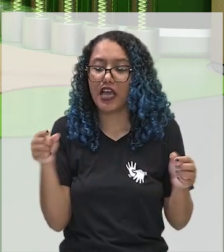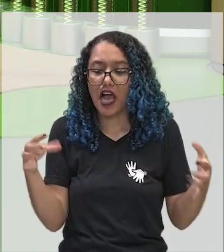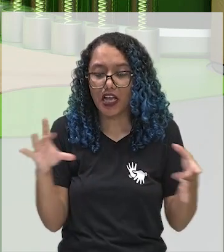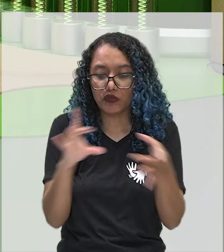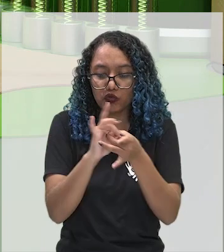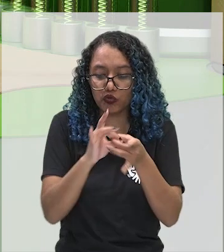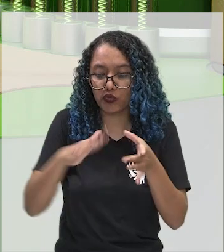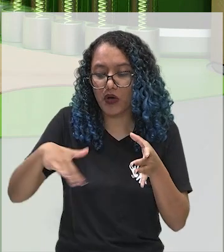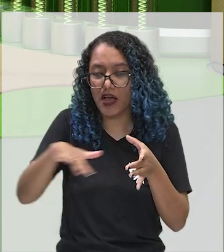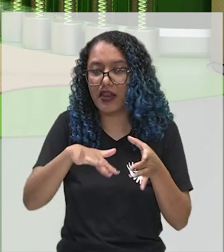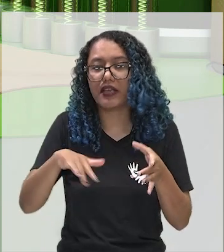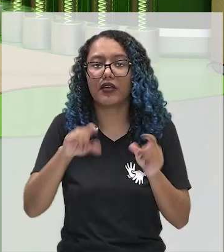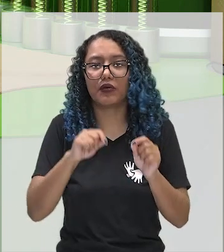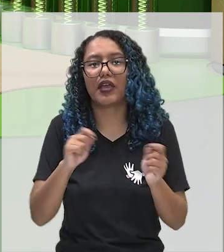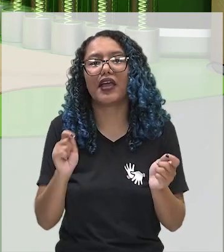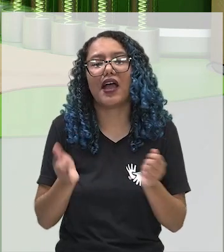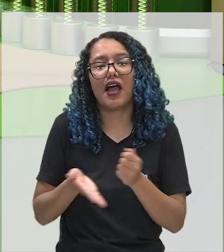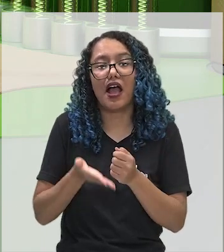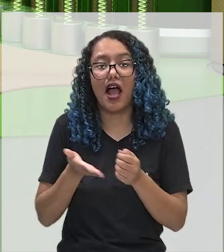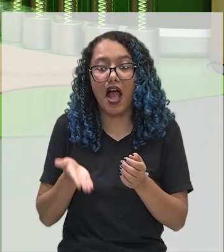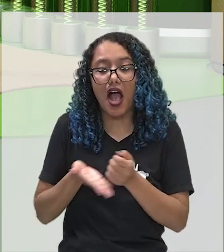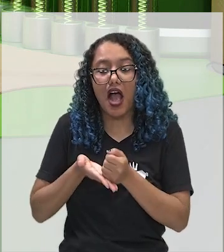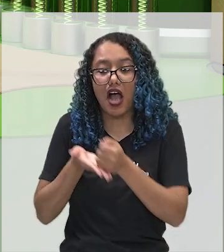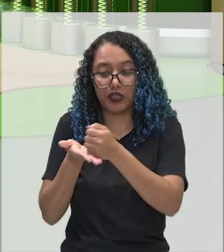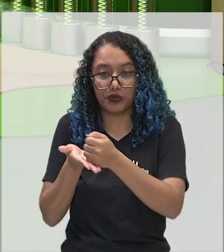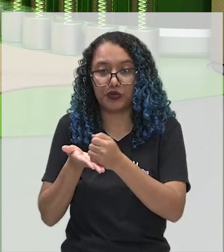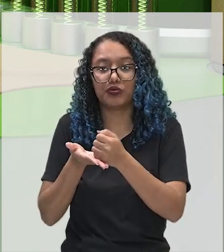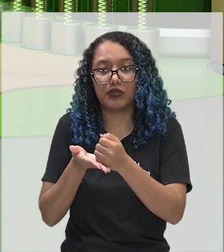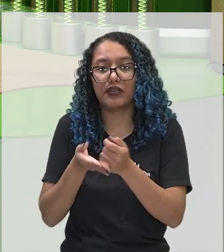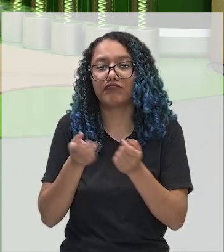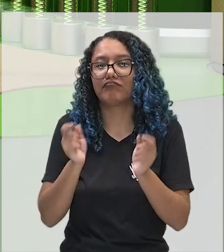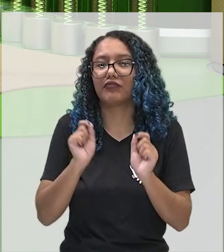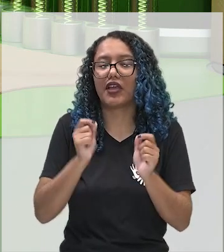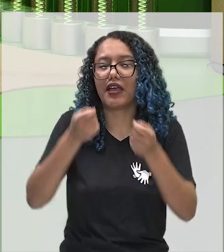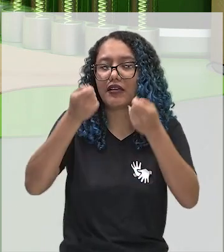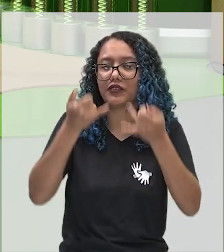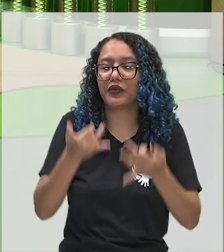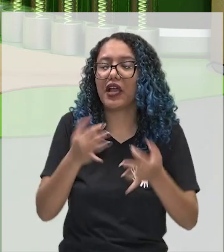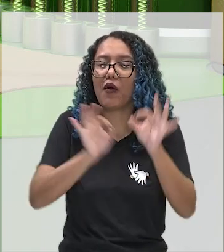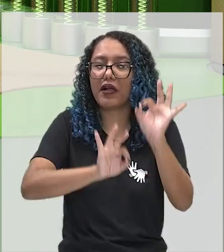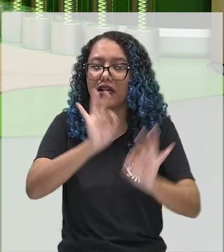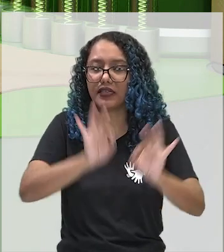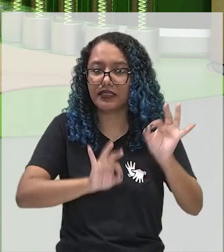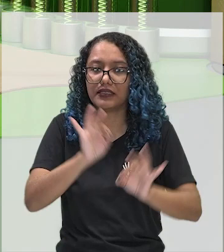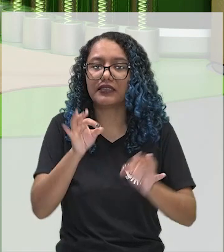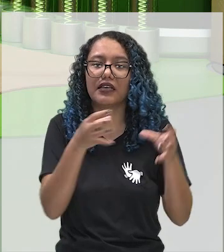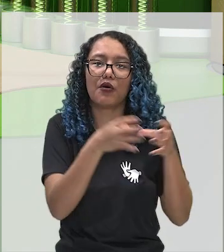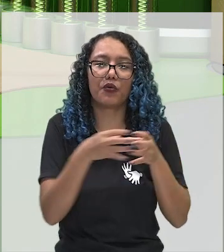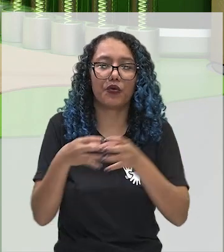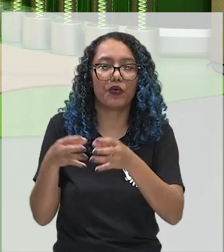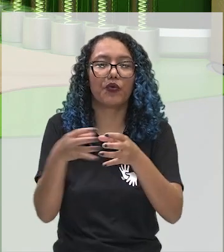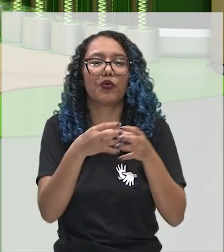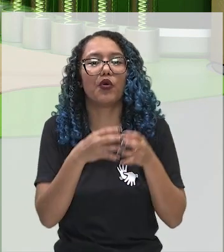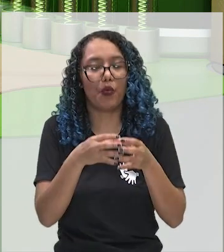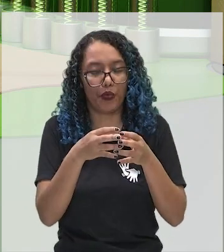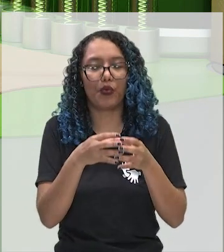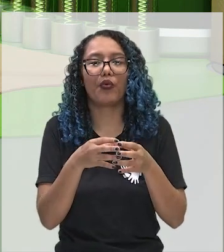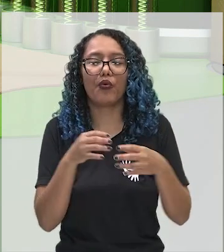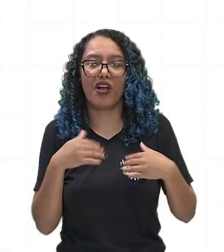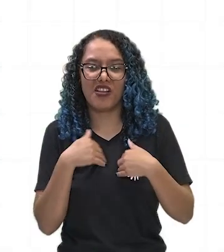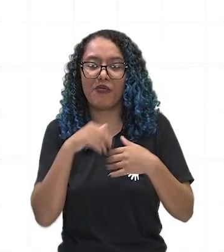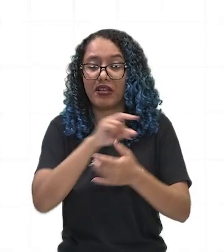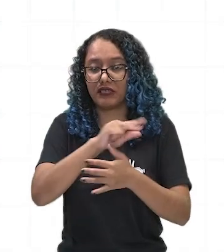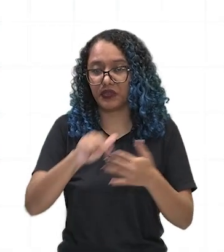a gente a classificar os seres vivos. Mas a gente vai ver um pouquinho aí, voltando na história, como é que tudo isso começou. A